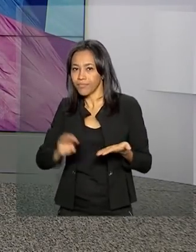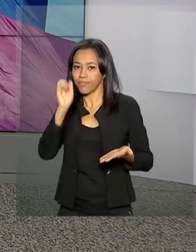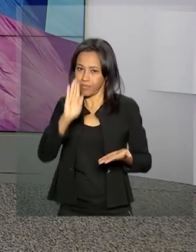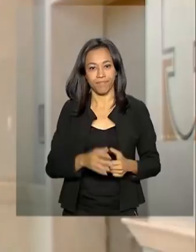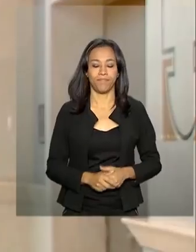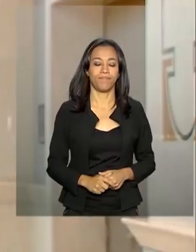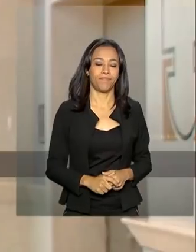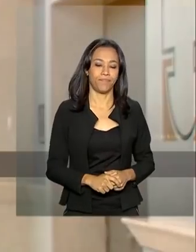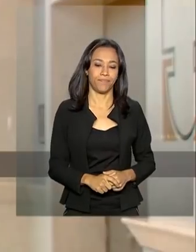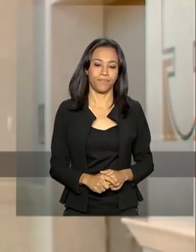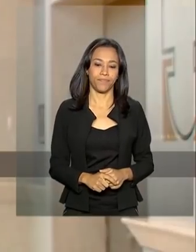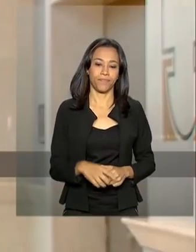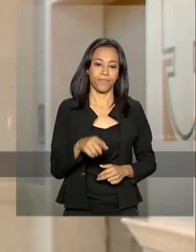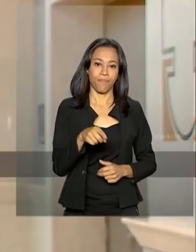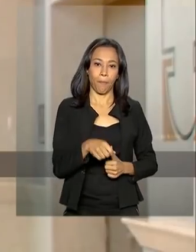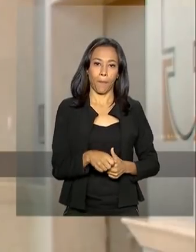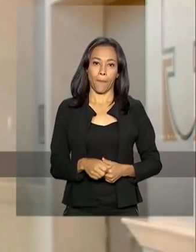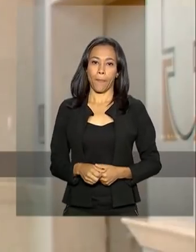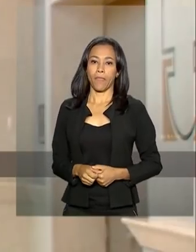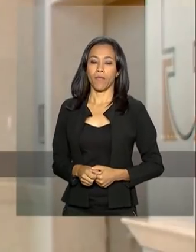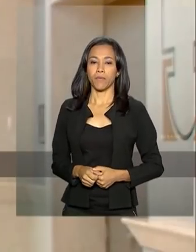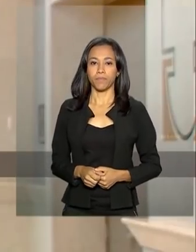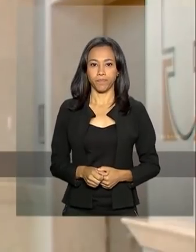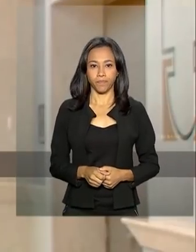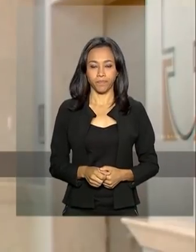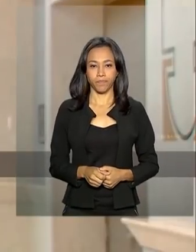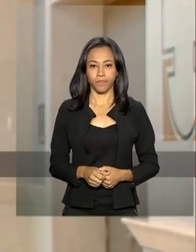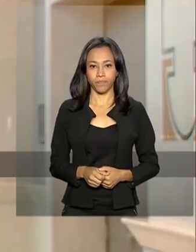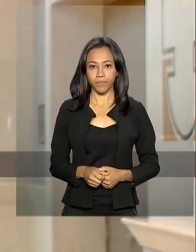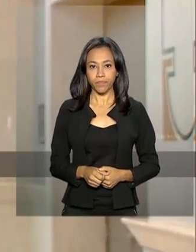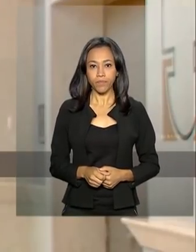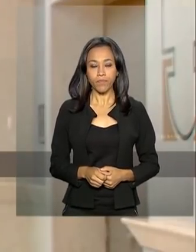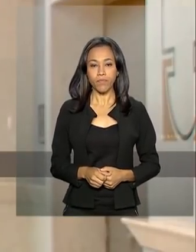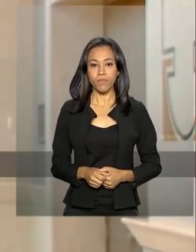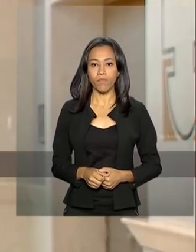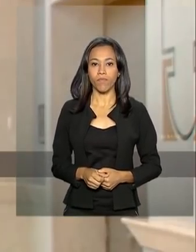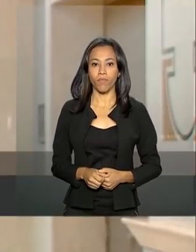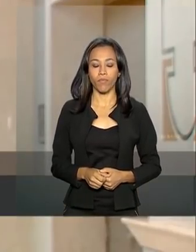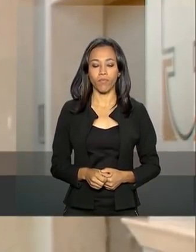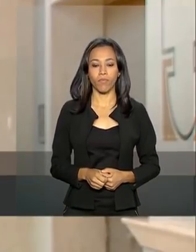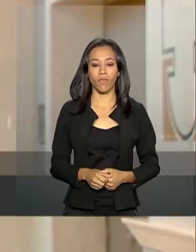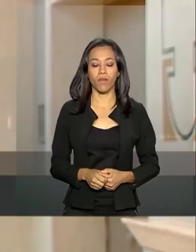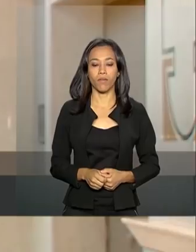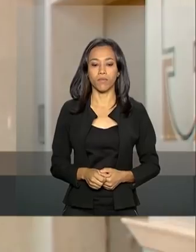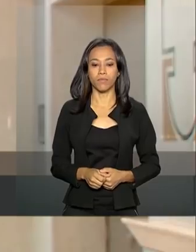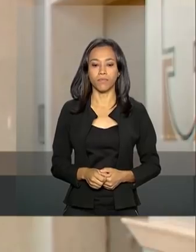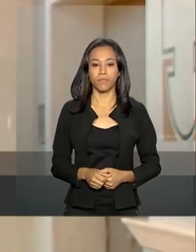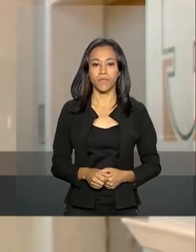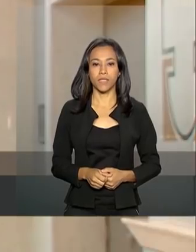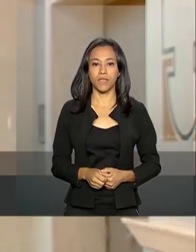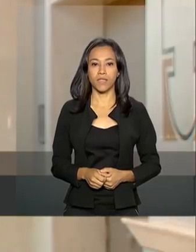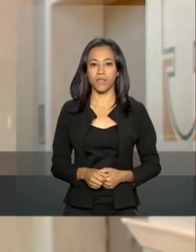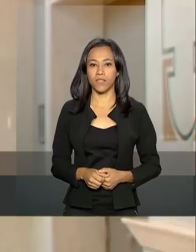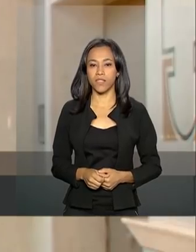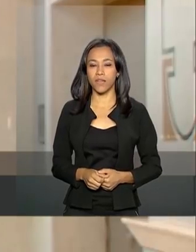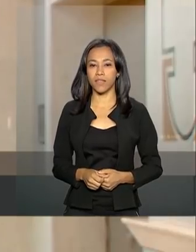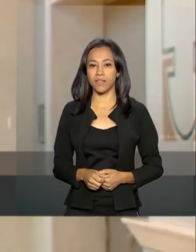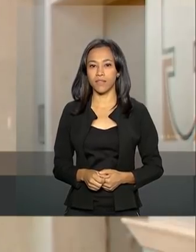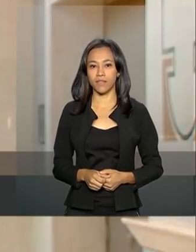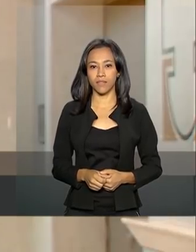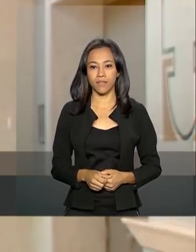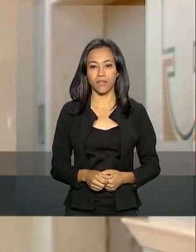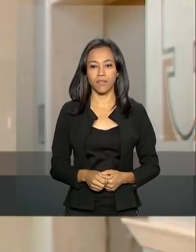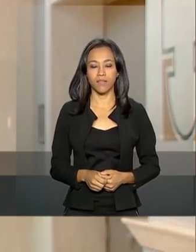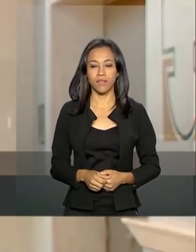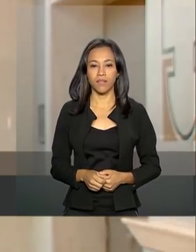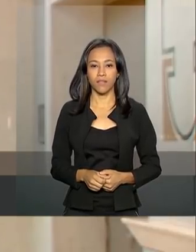Brasil. O principal destino das inversões chilenas no exterior é Brasil. Mais del 30% das inversões que estão